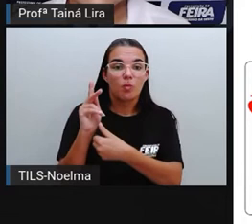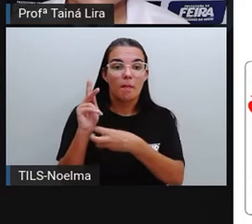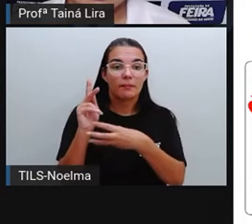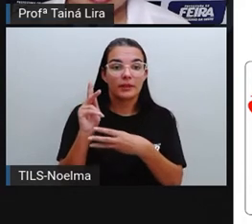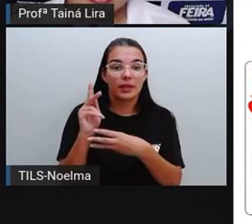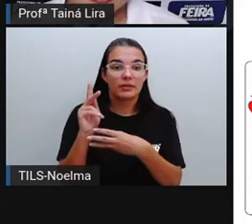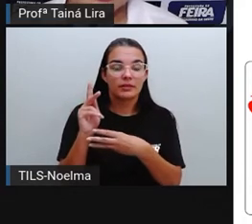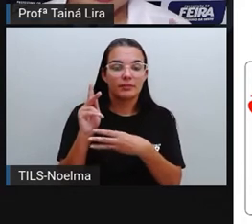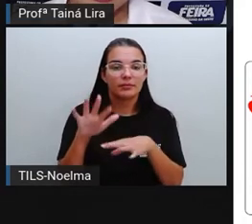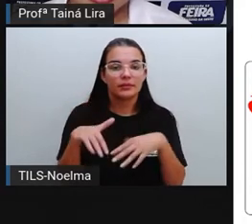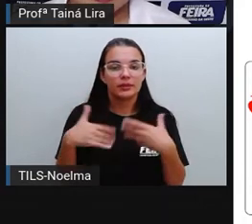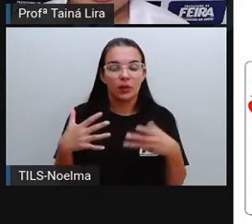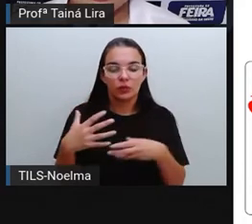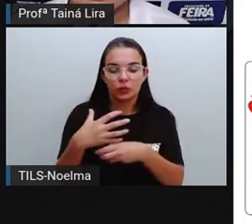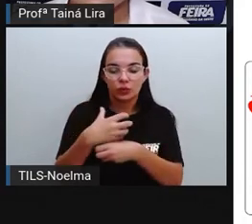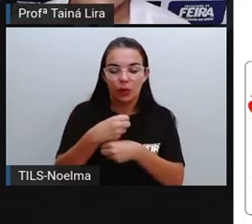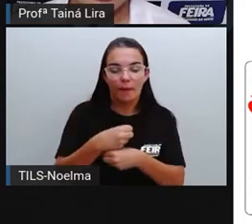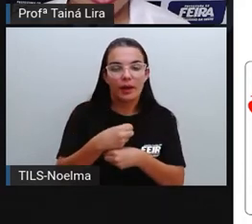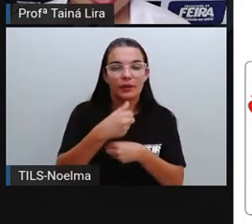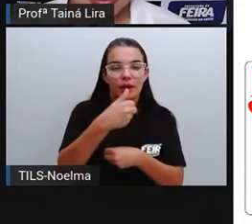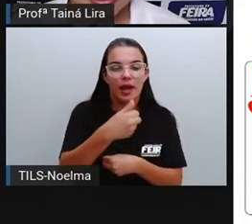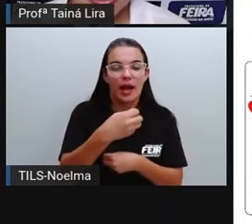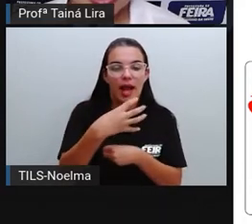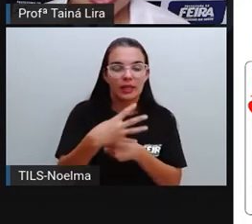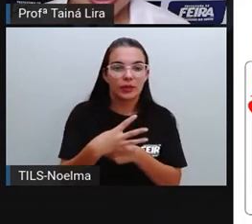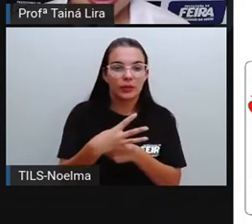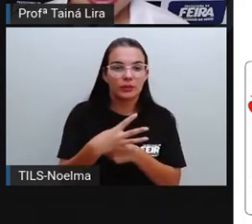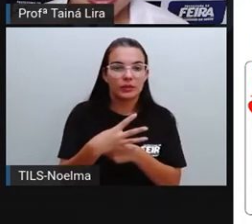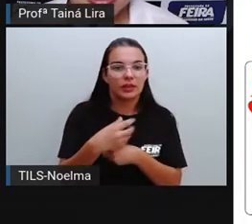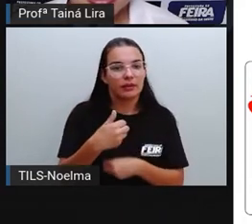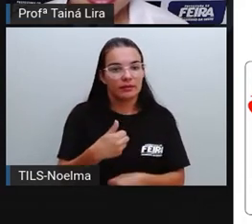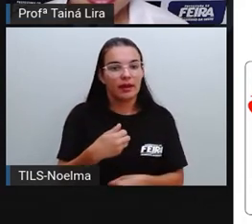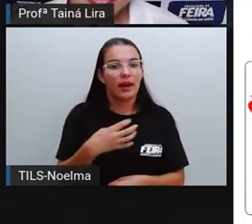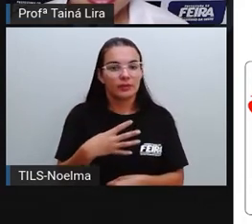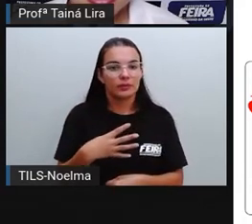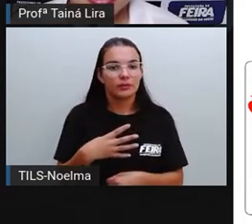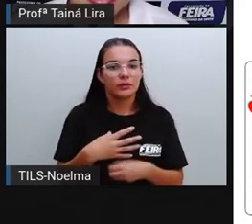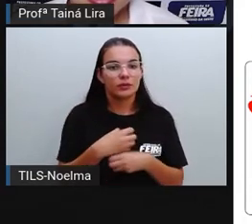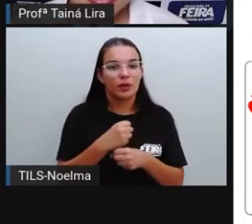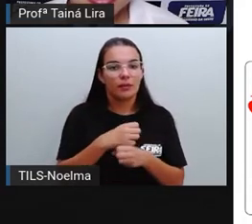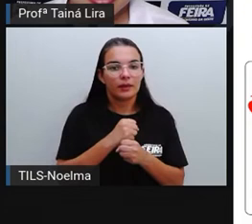de 13. Então, Lívia fez aí 14 pontos, não foi?